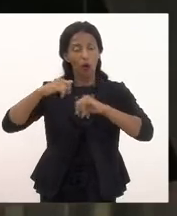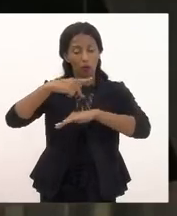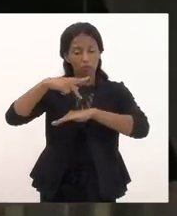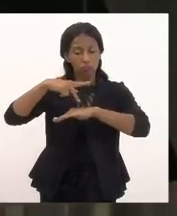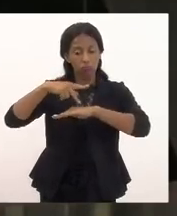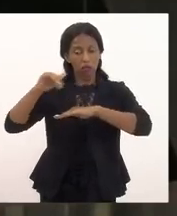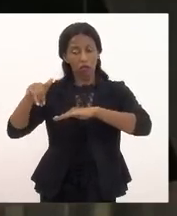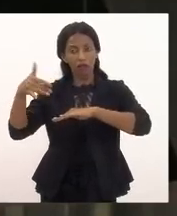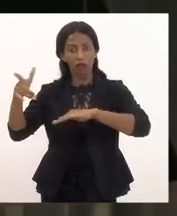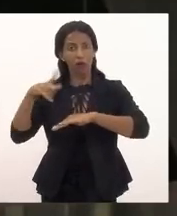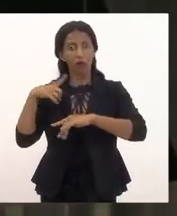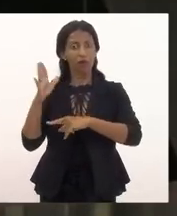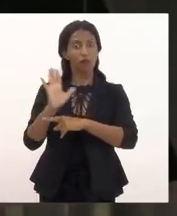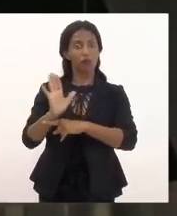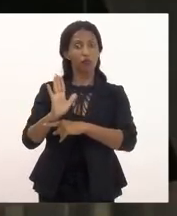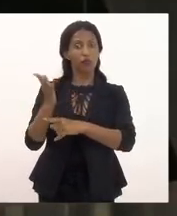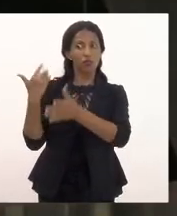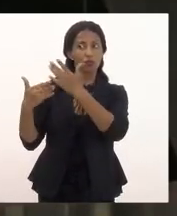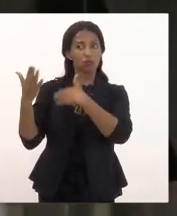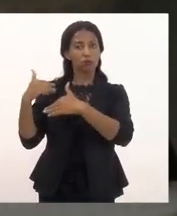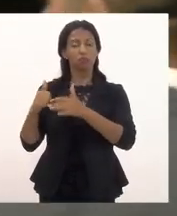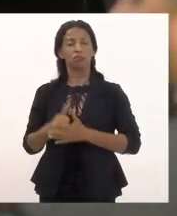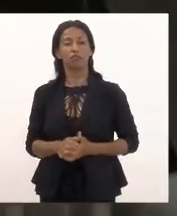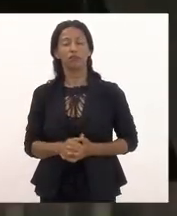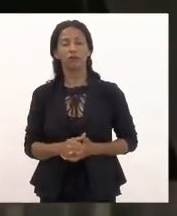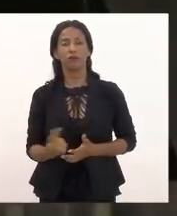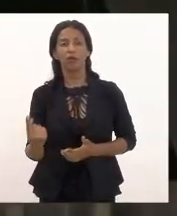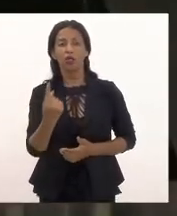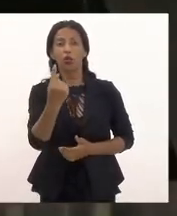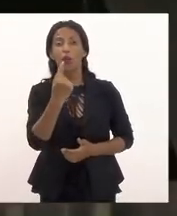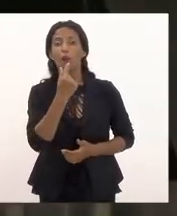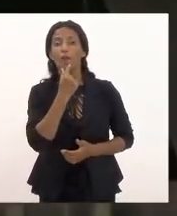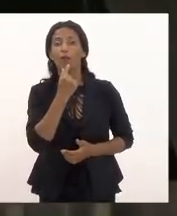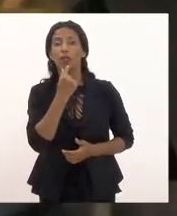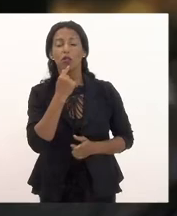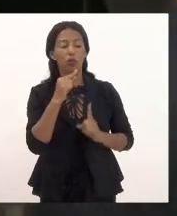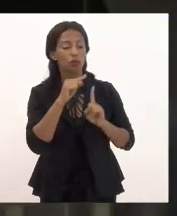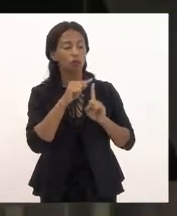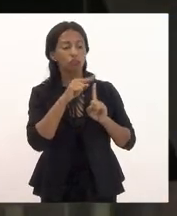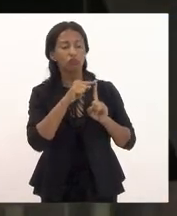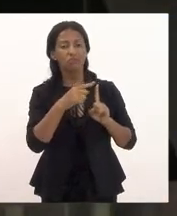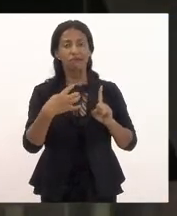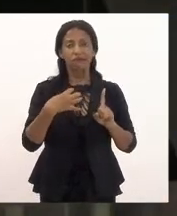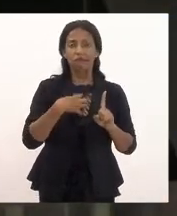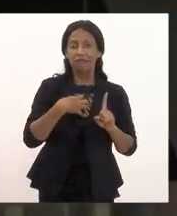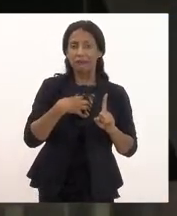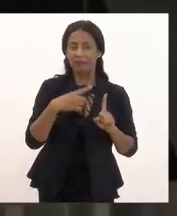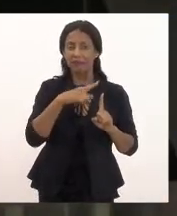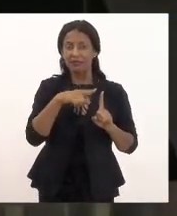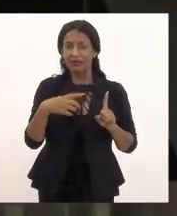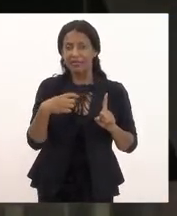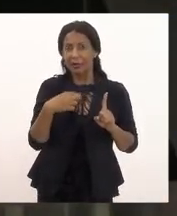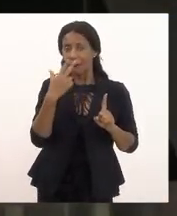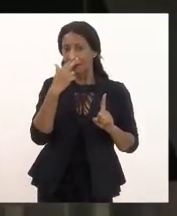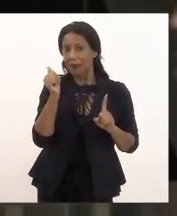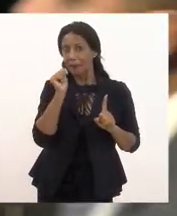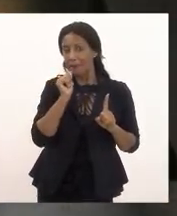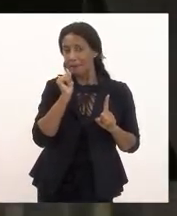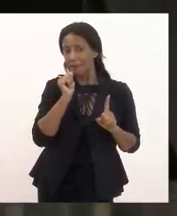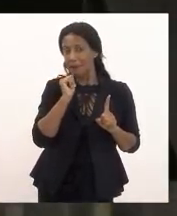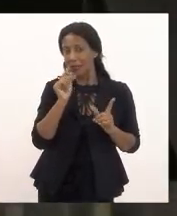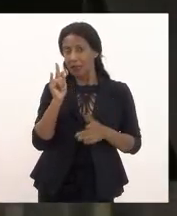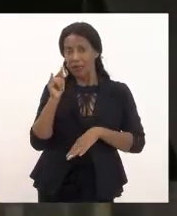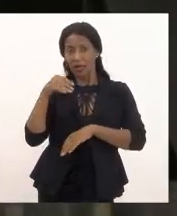Teve um vídeo que circulou há tempos atrás de um menino que se sente menina usando o